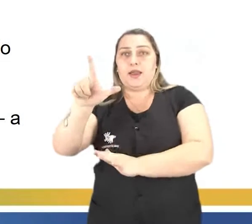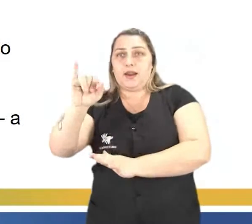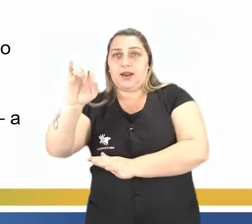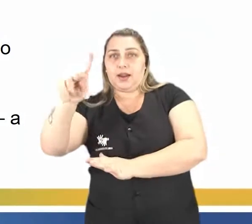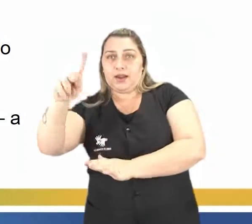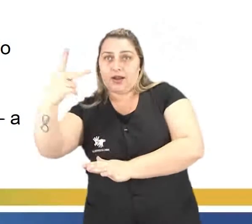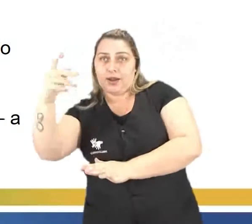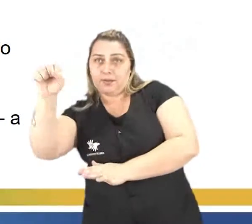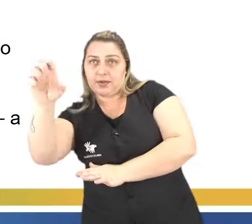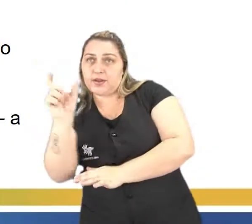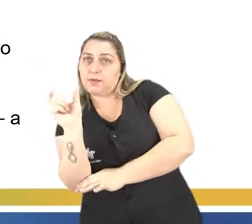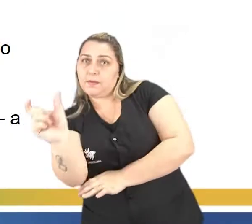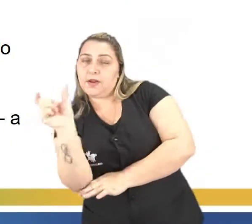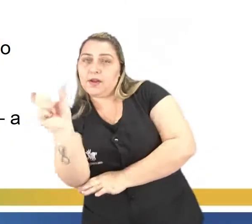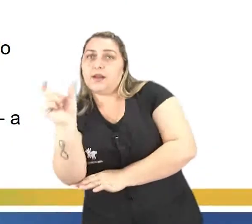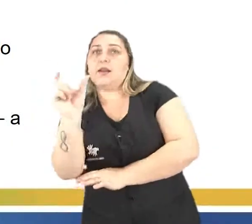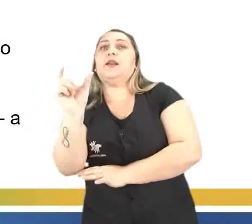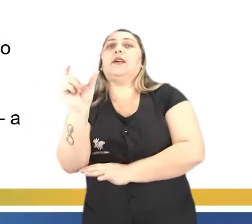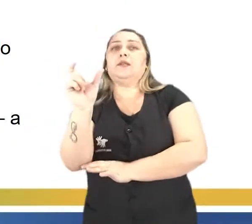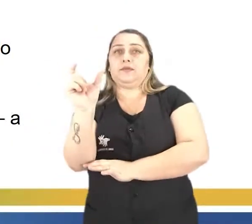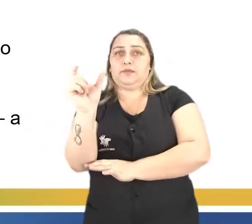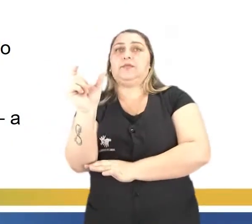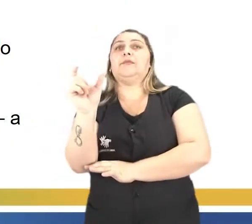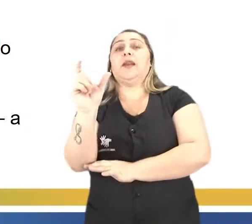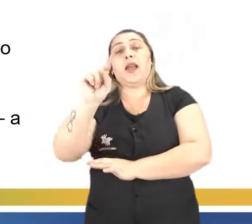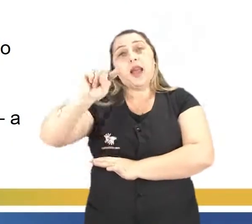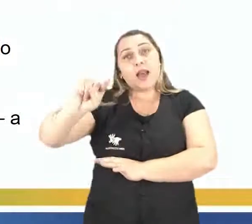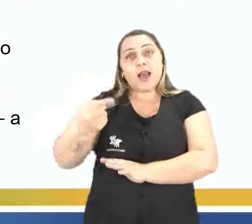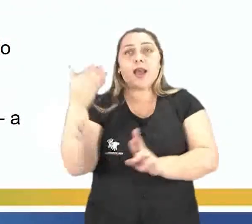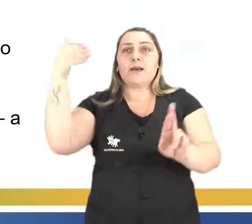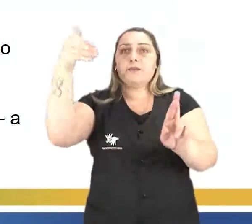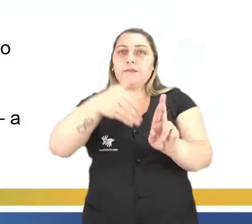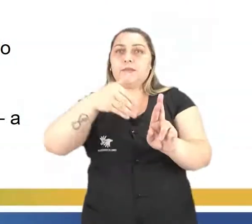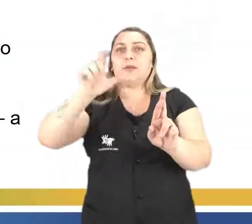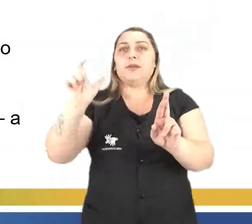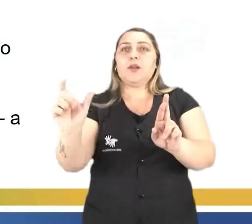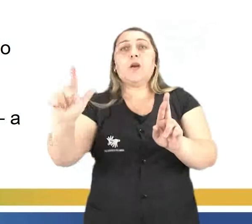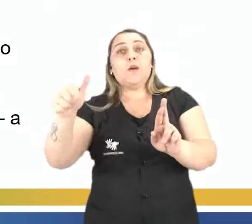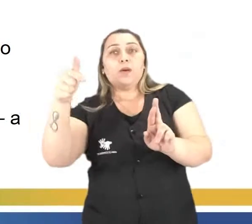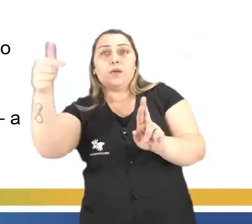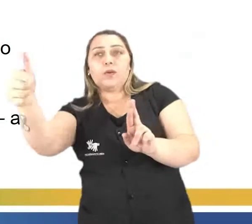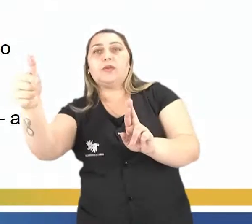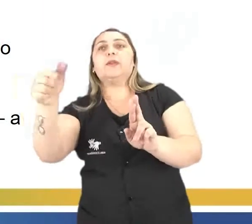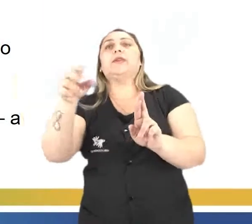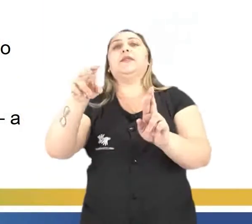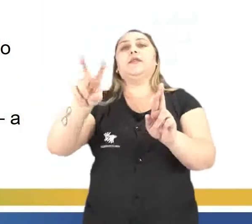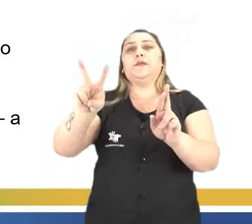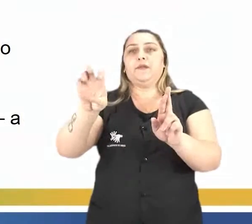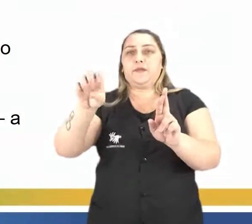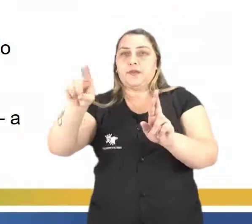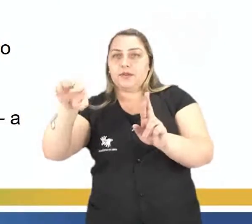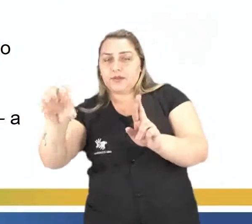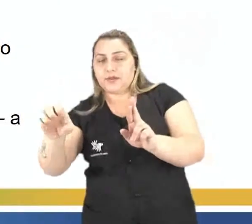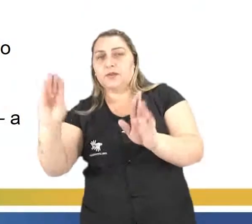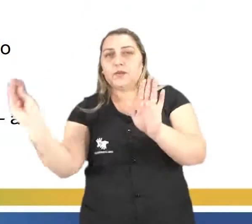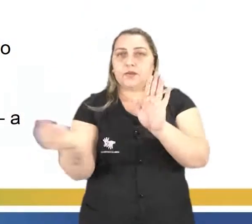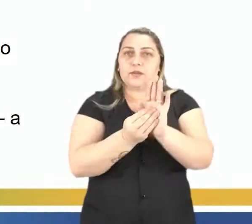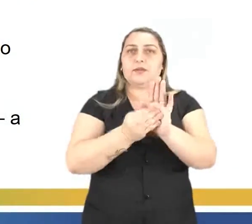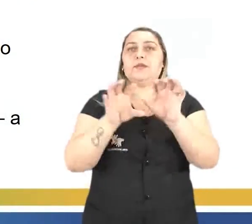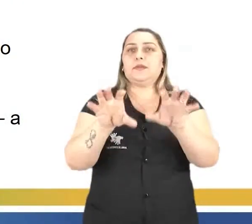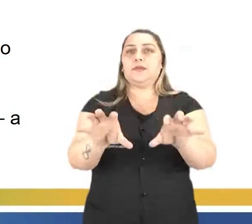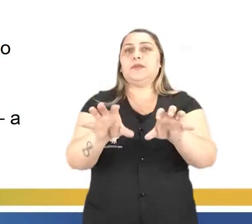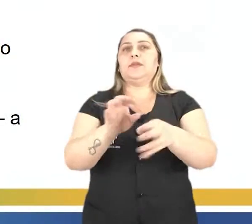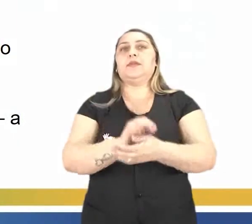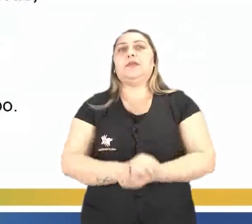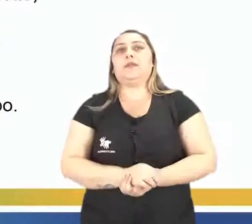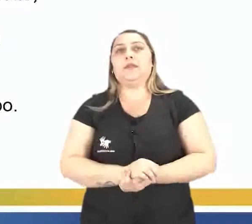palavra vezes ela foi ali suprimida. Tá? A vírgula representa esse outras vezes, seria se eu fosse colocar dessa forma.